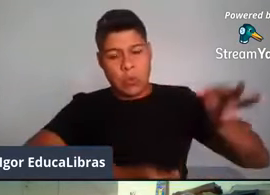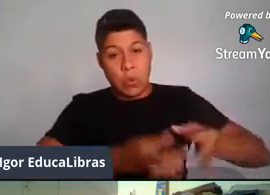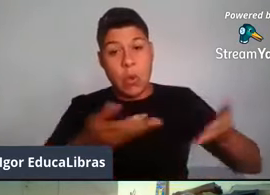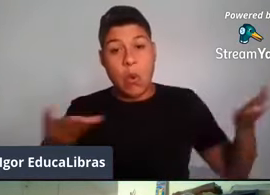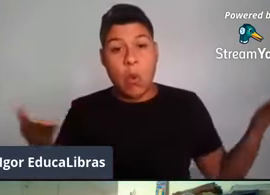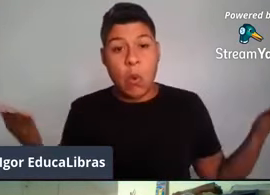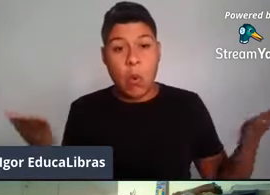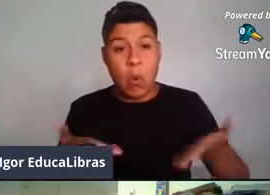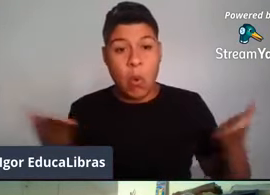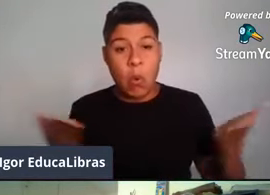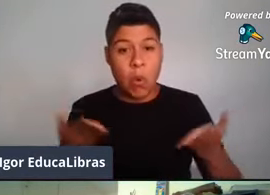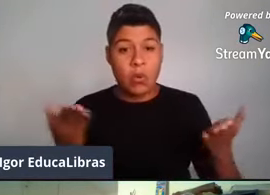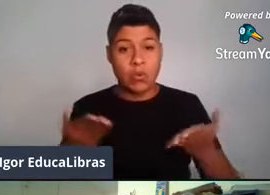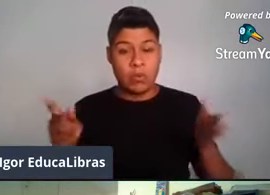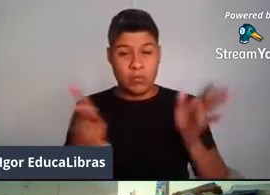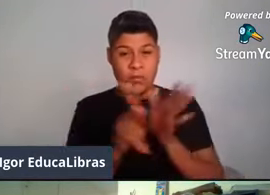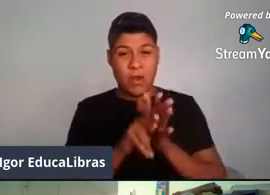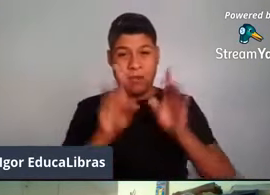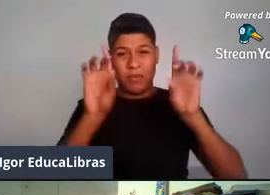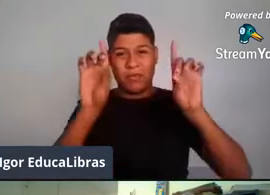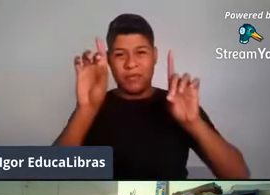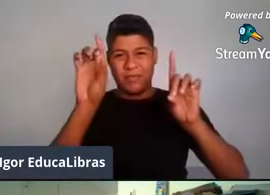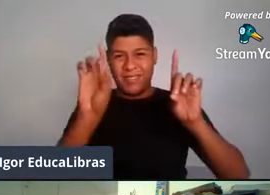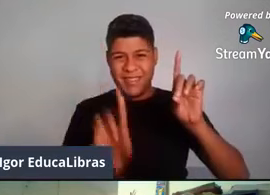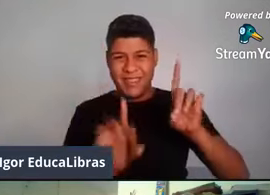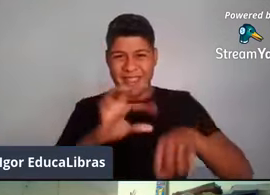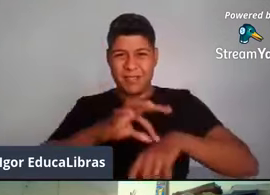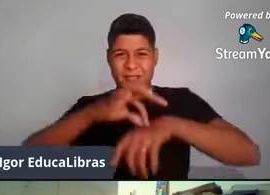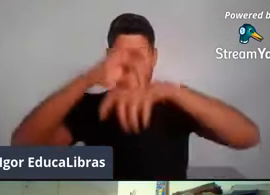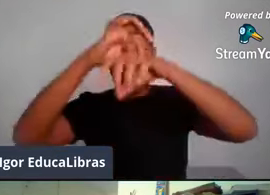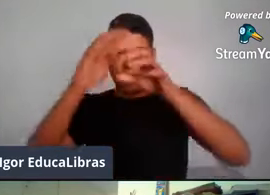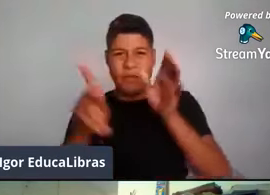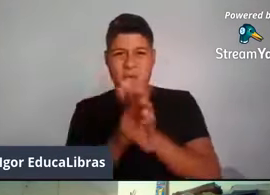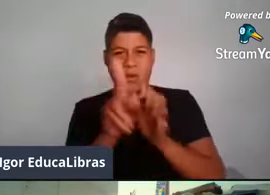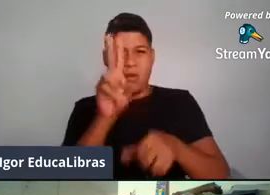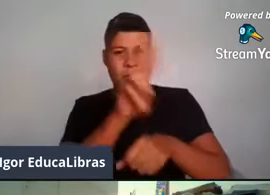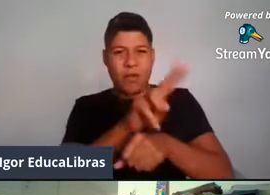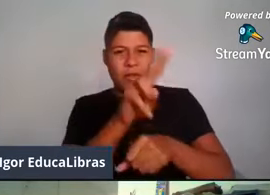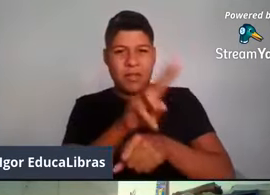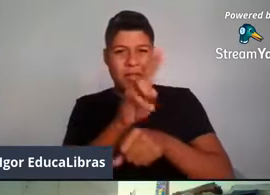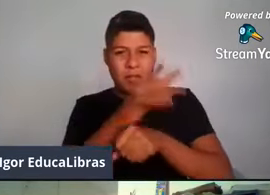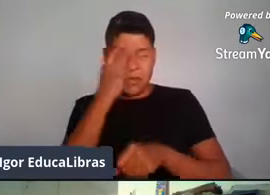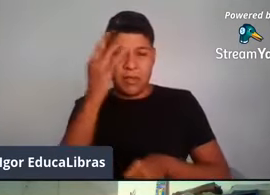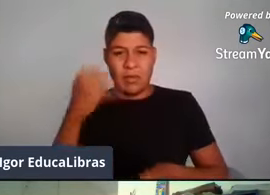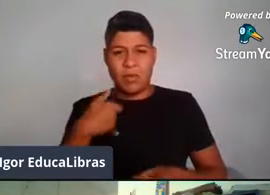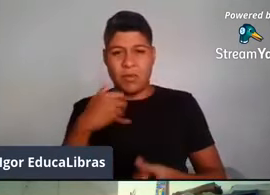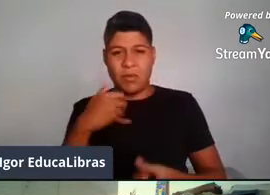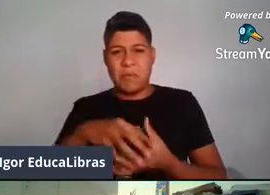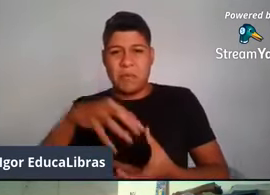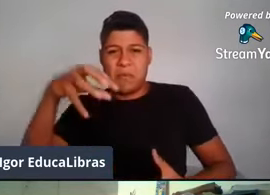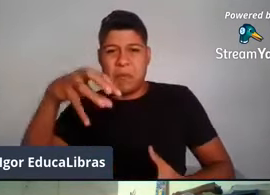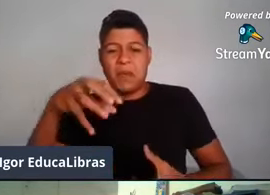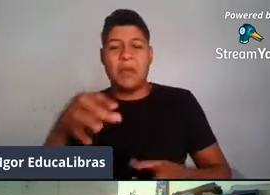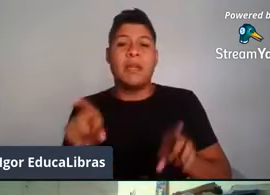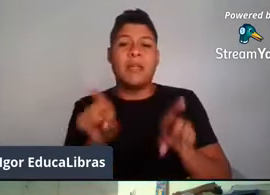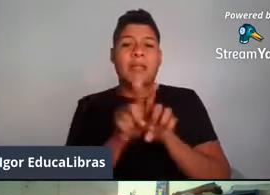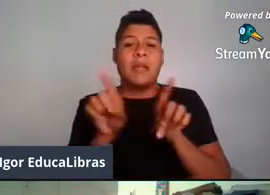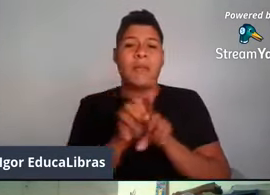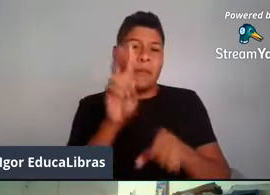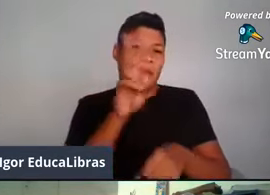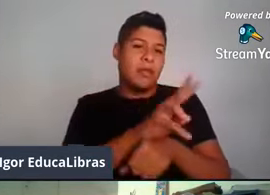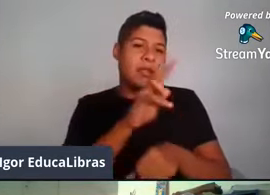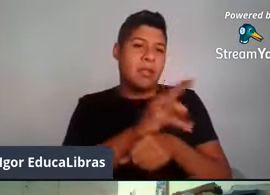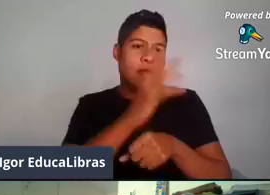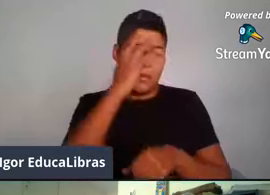é a Promotoria de Direitos Humanos, que engloba a proteção da pessoa idosa, engloba a proteção da pessoa com